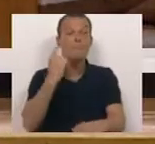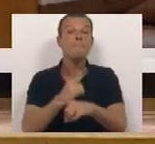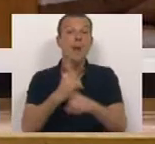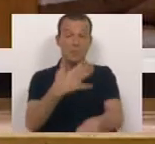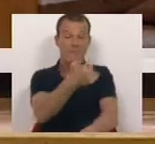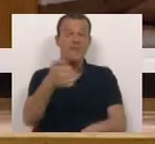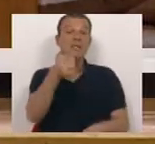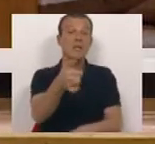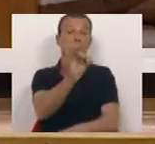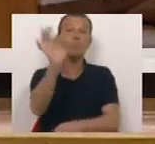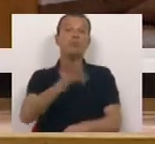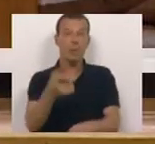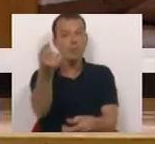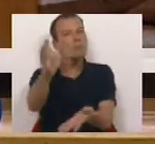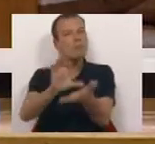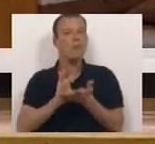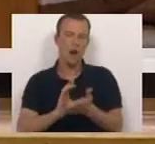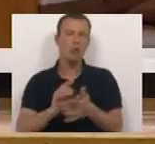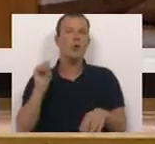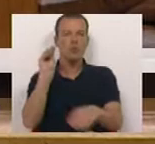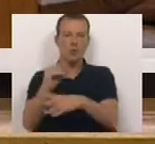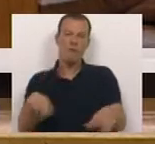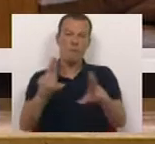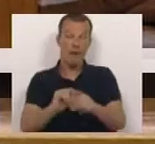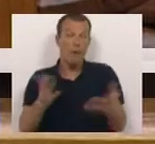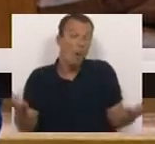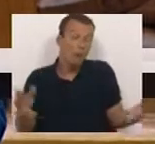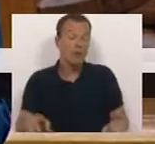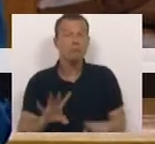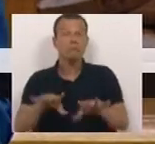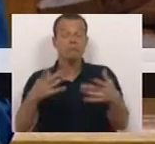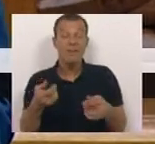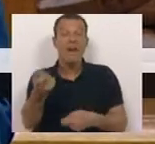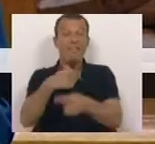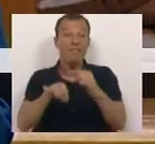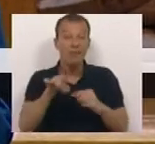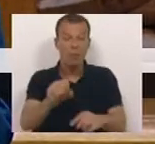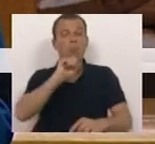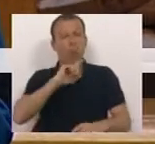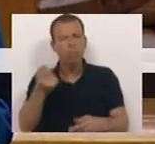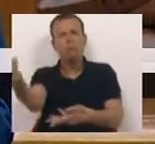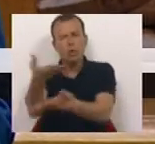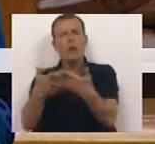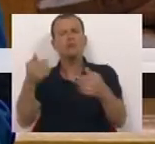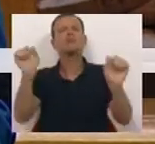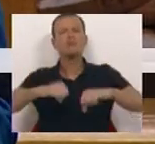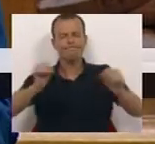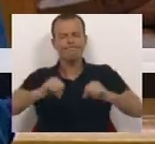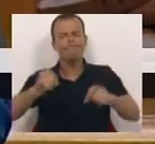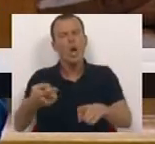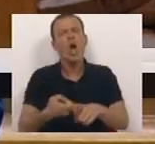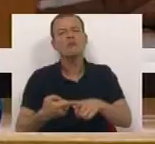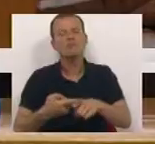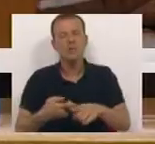com 25% do capital do novo banco. Ora, a venda pode até ser um bom negócio para os interesses que a